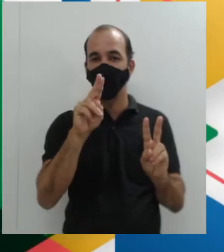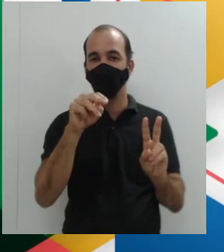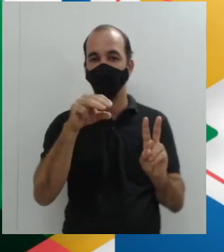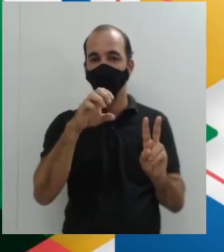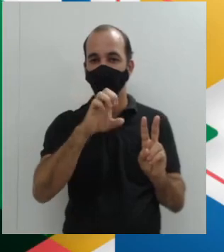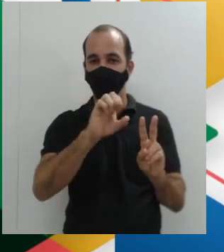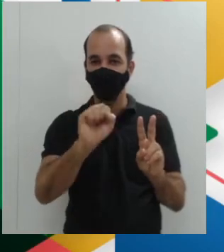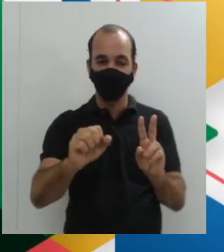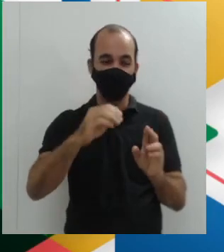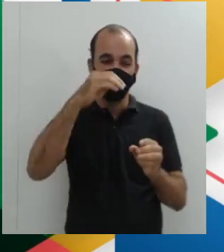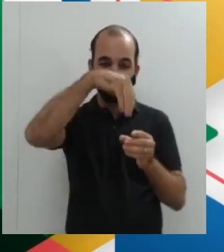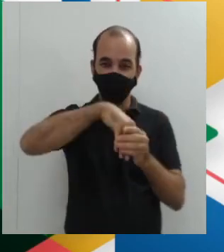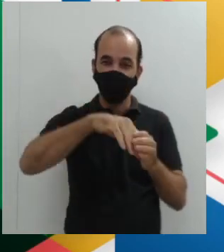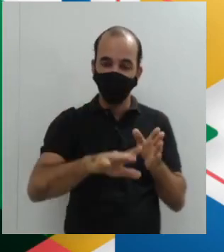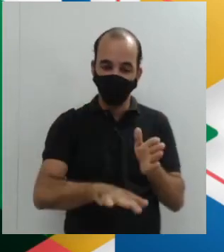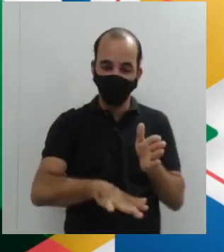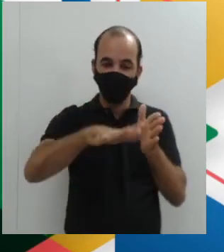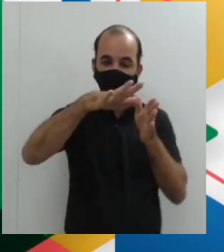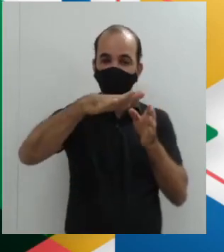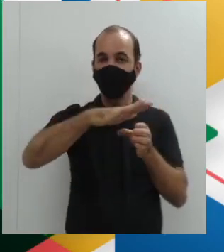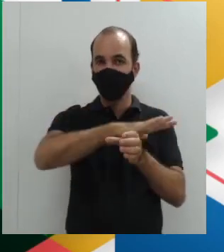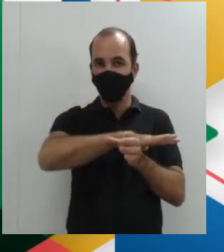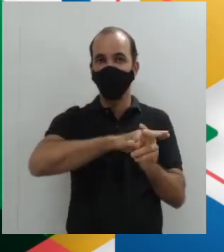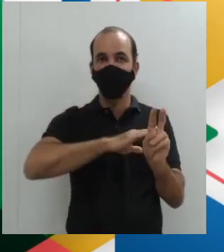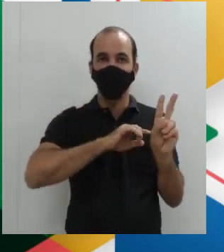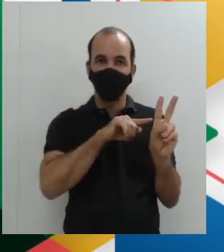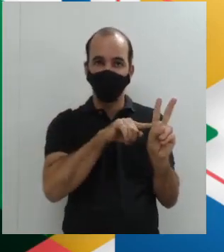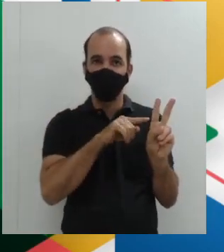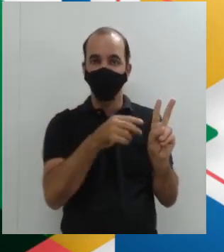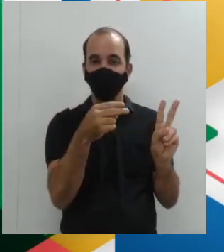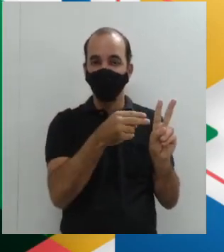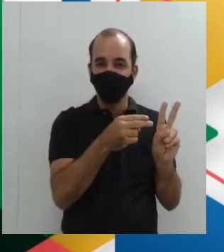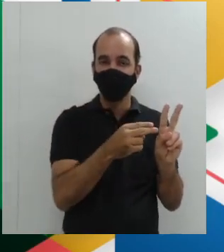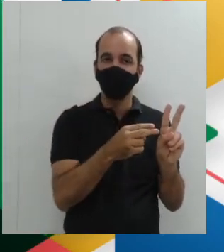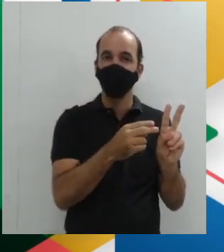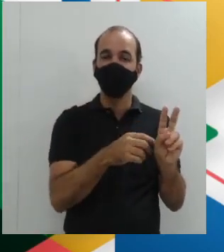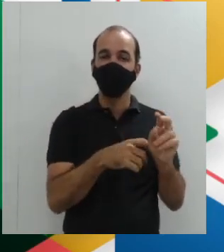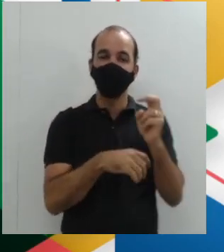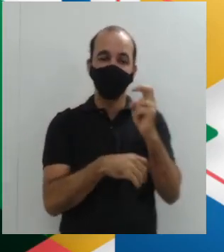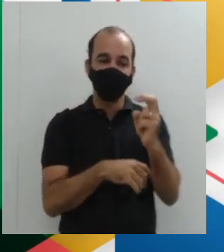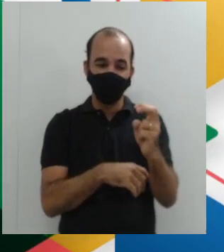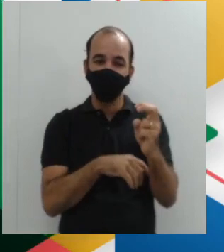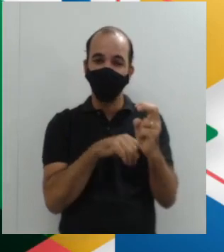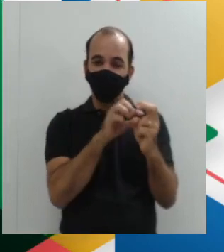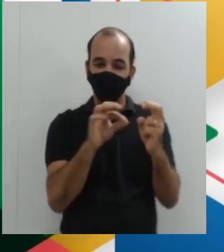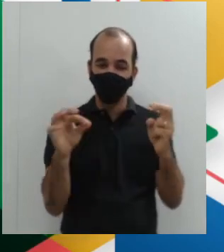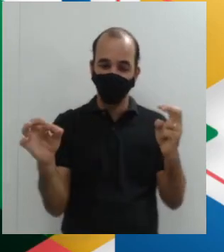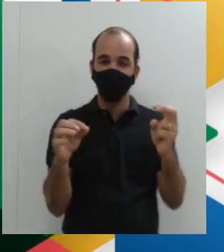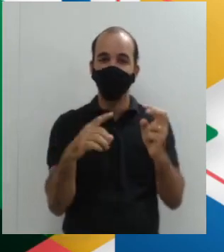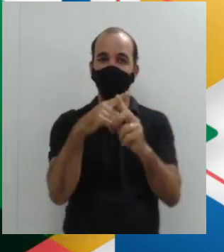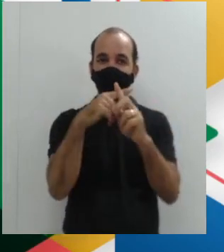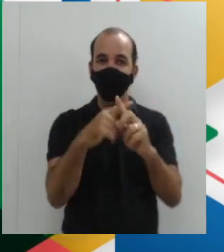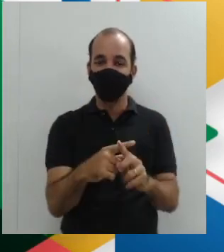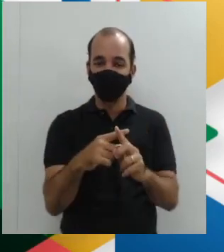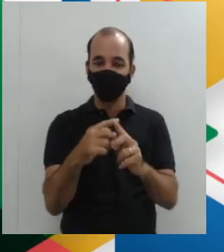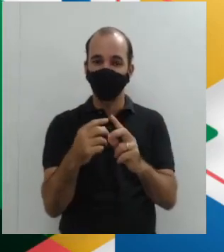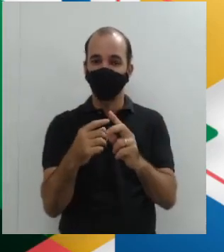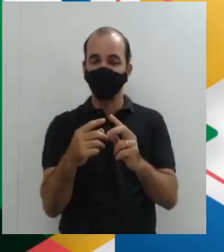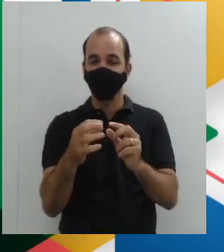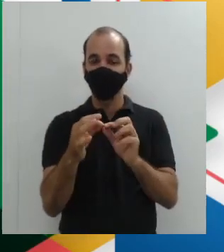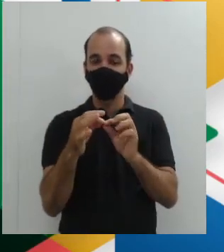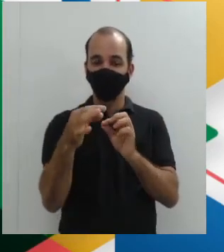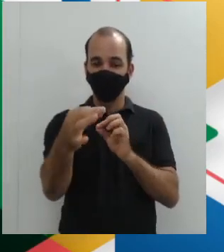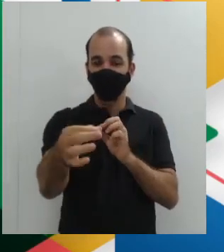unidade dessa igual a uma unidade do cubo unitário e multiplicar comprimento, largura e altura, e eu